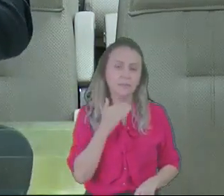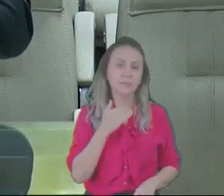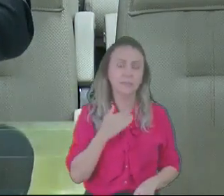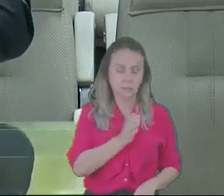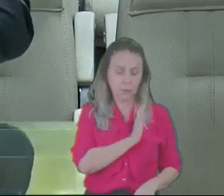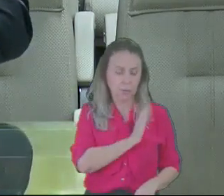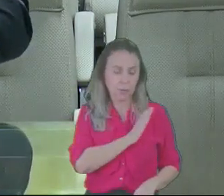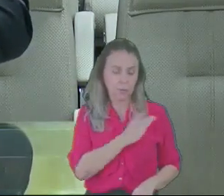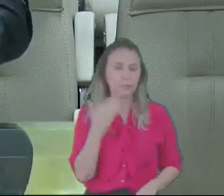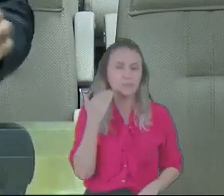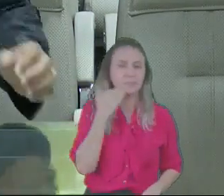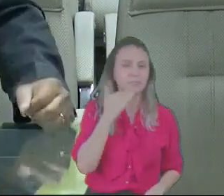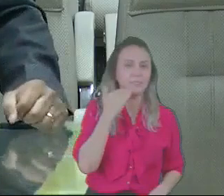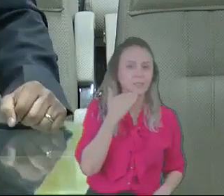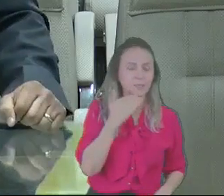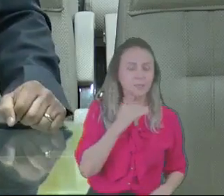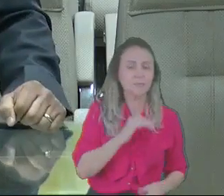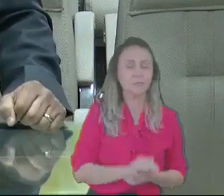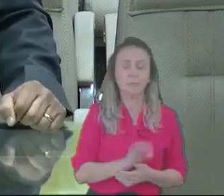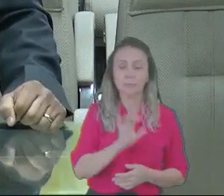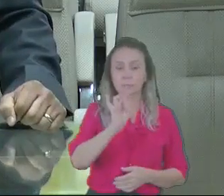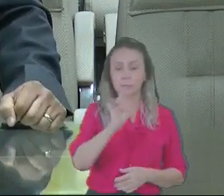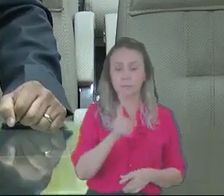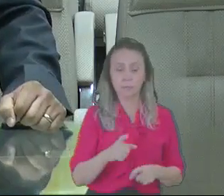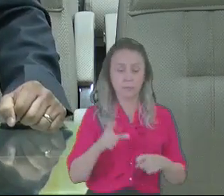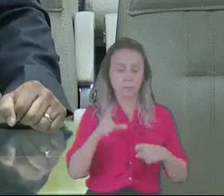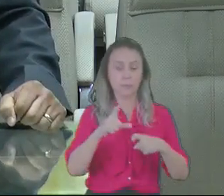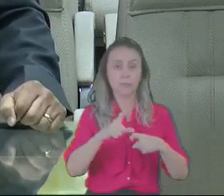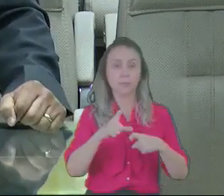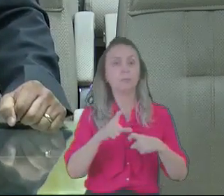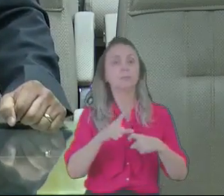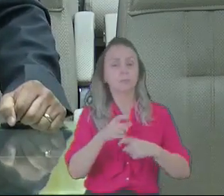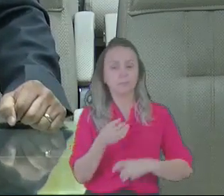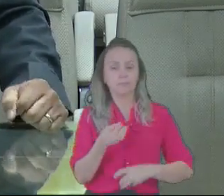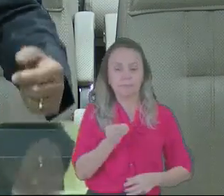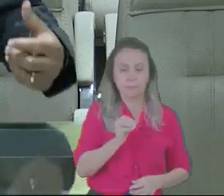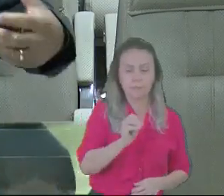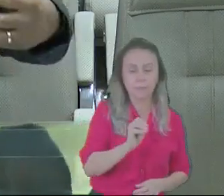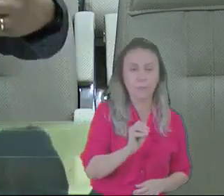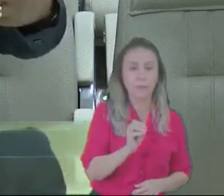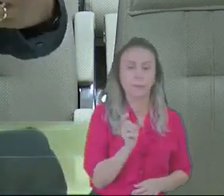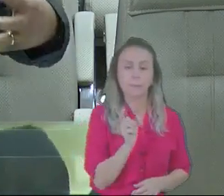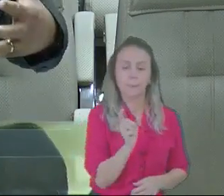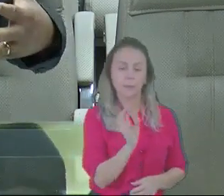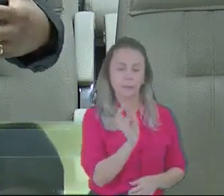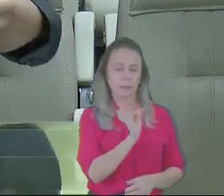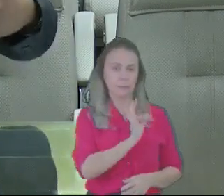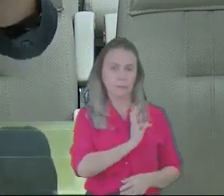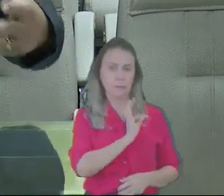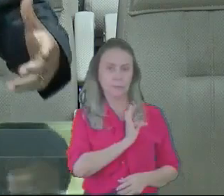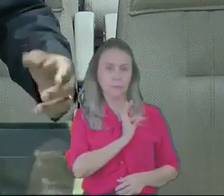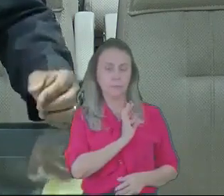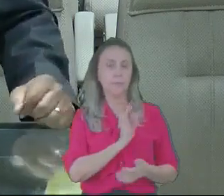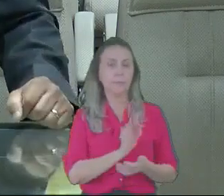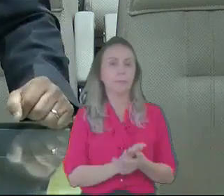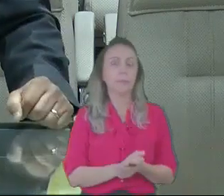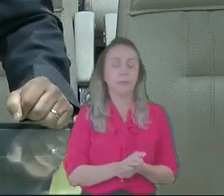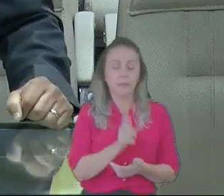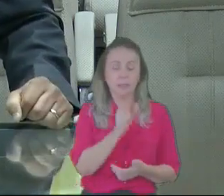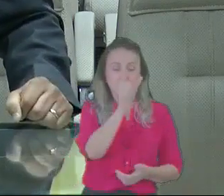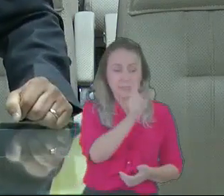coloca um termo técnico da Medicina que este homem estava completamente inchado e com